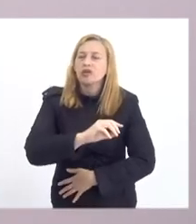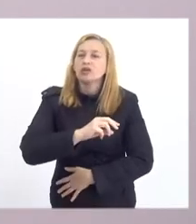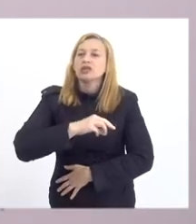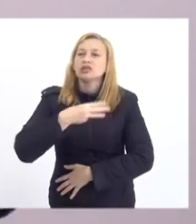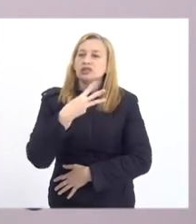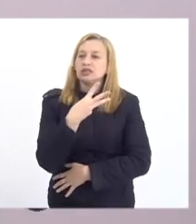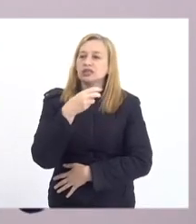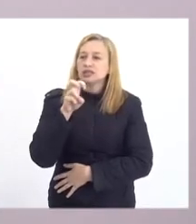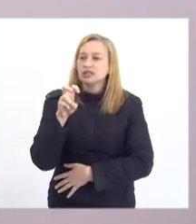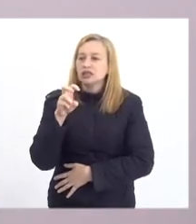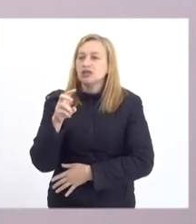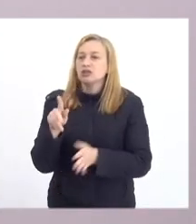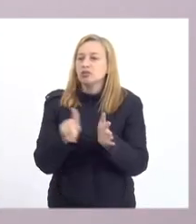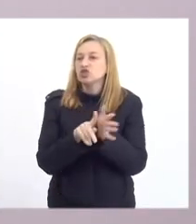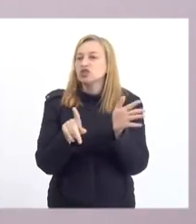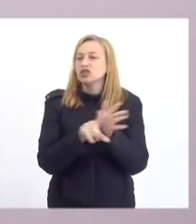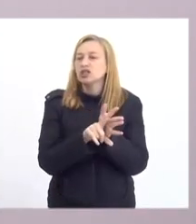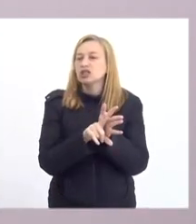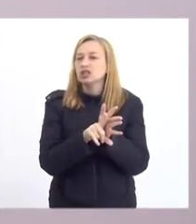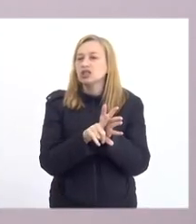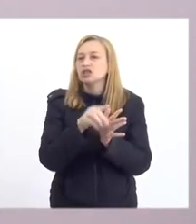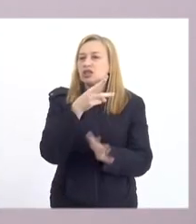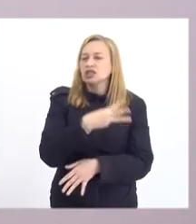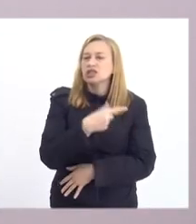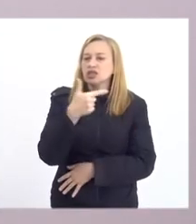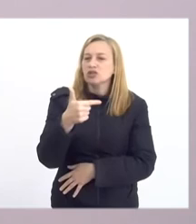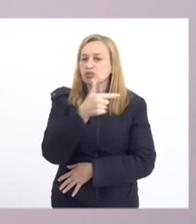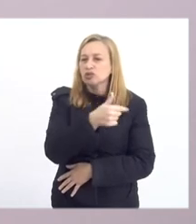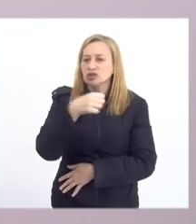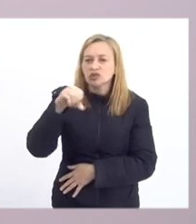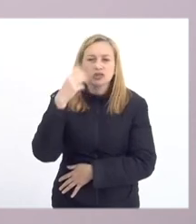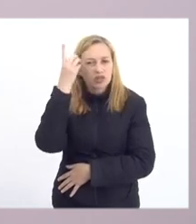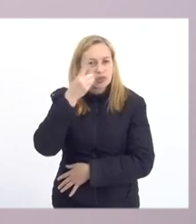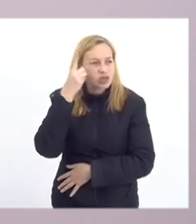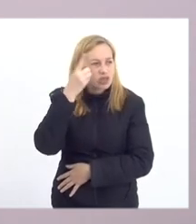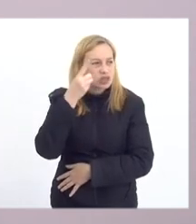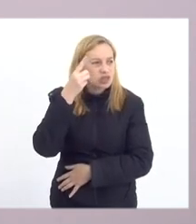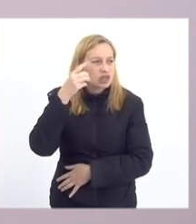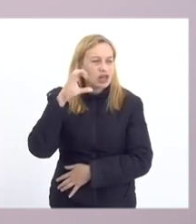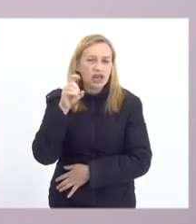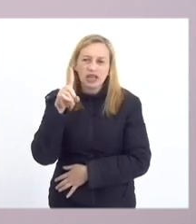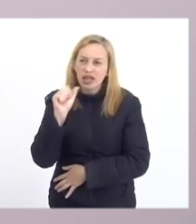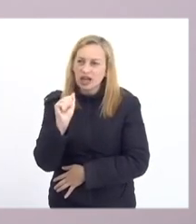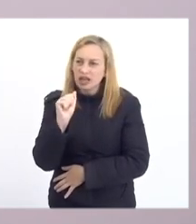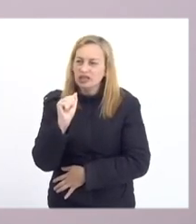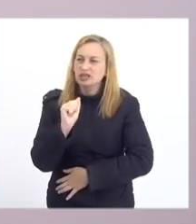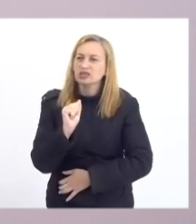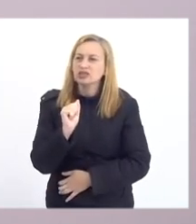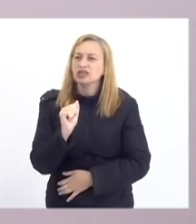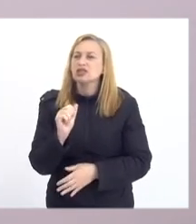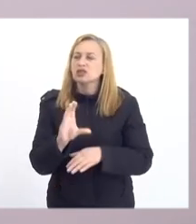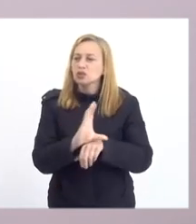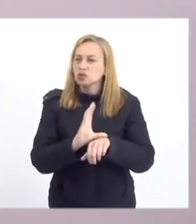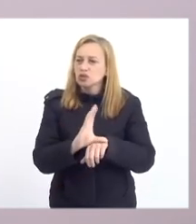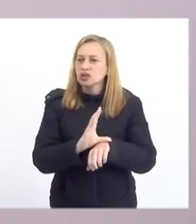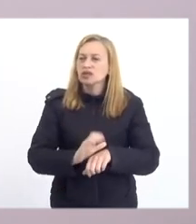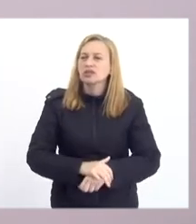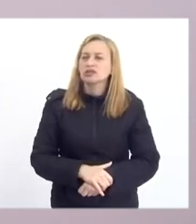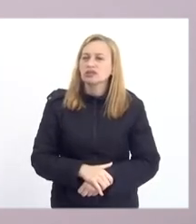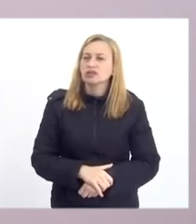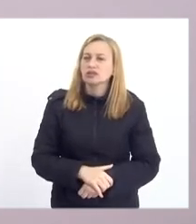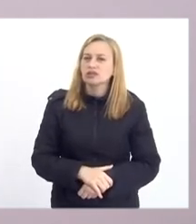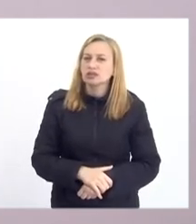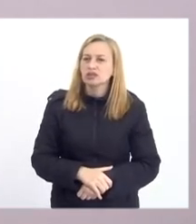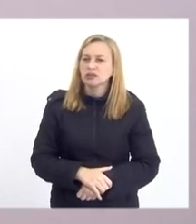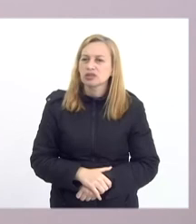35. Projeto de lei 32/2019, autoria do deputado Márcio Canello, parecer pela constitucionalidade.